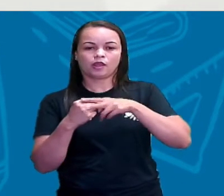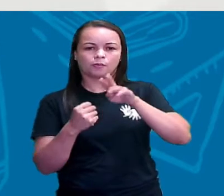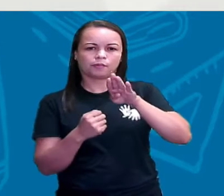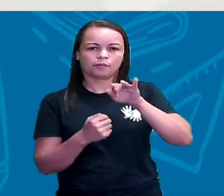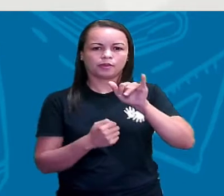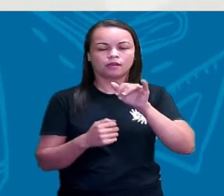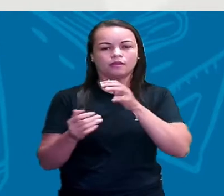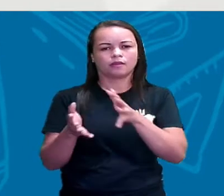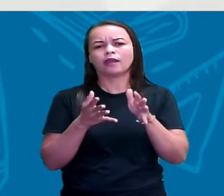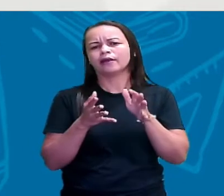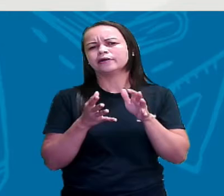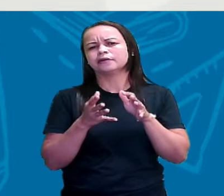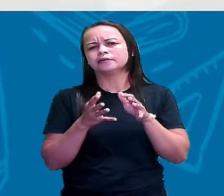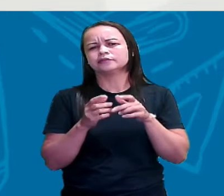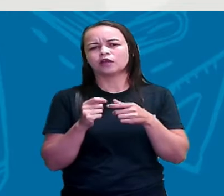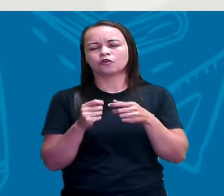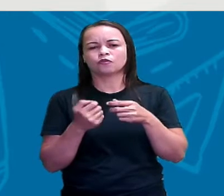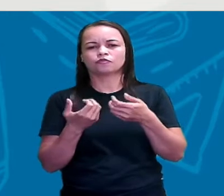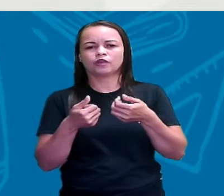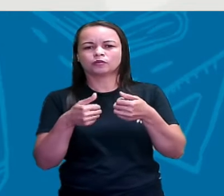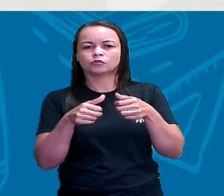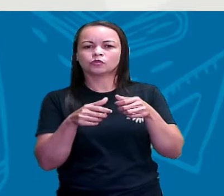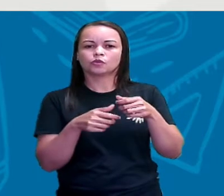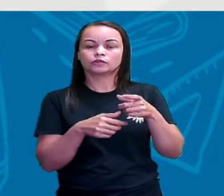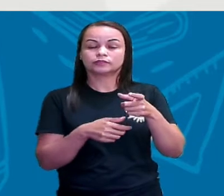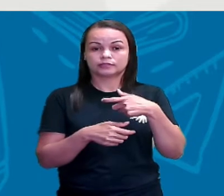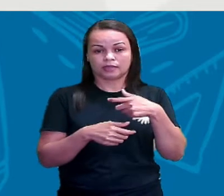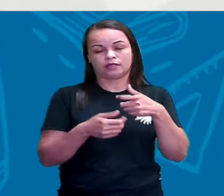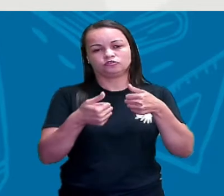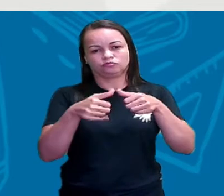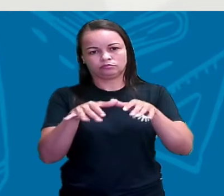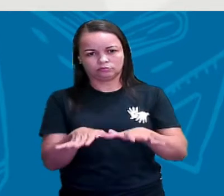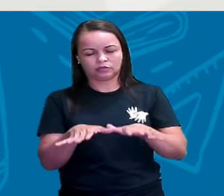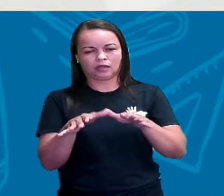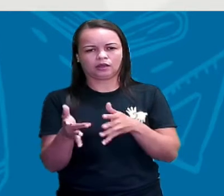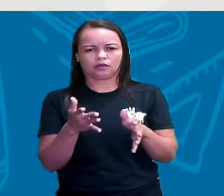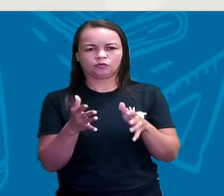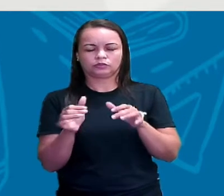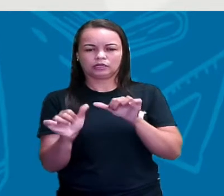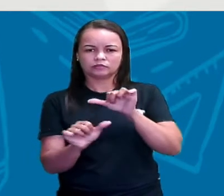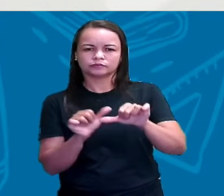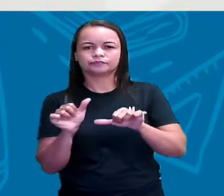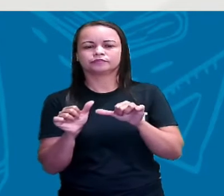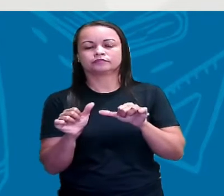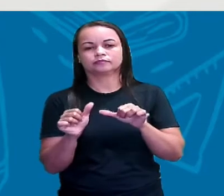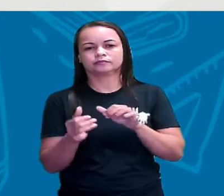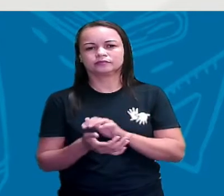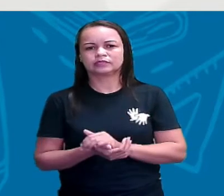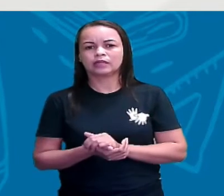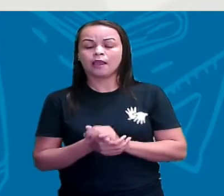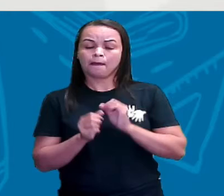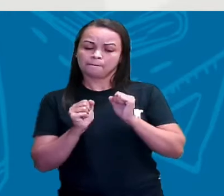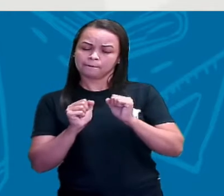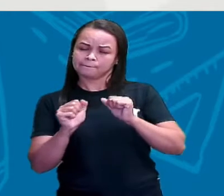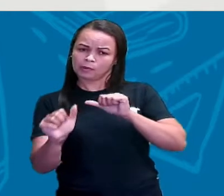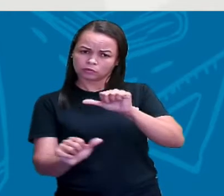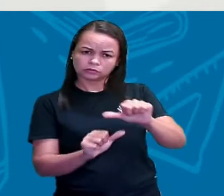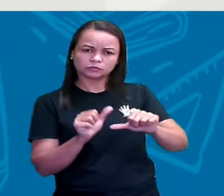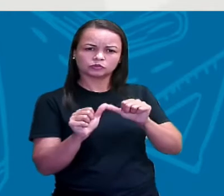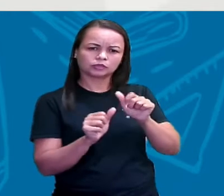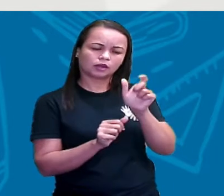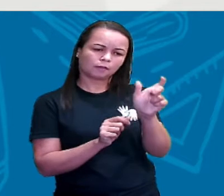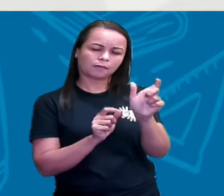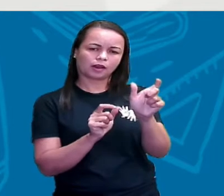ser ou estar. Quando ele vai para o simple past, ele fica na forma de was, mas também pode ficar na forma